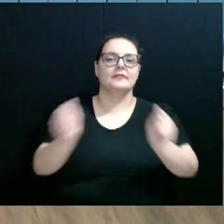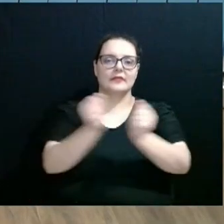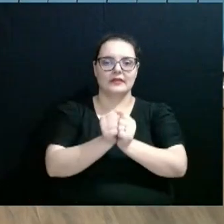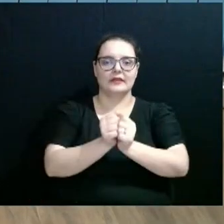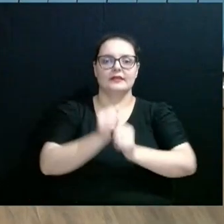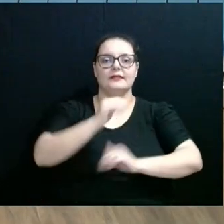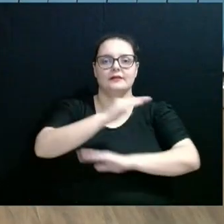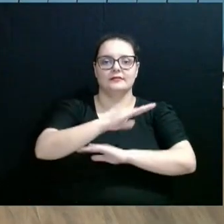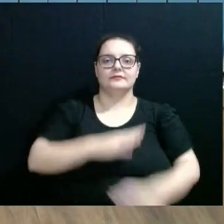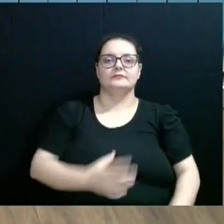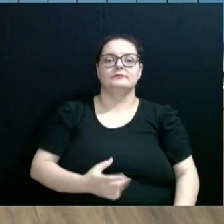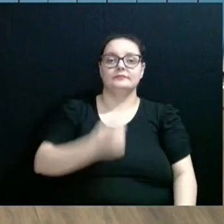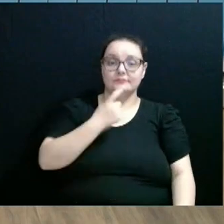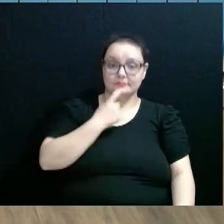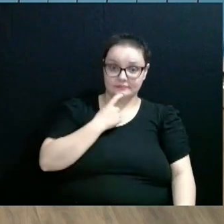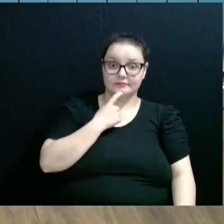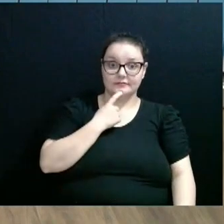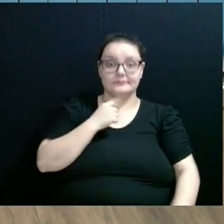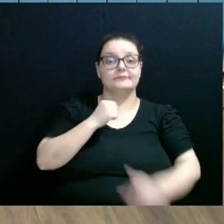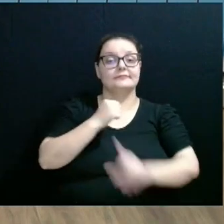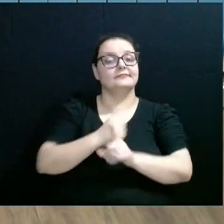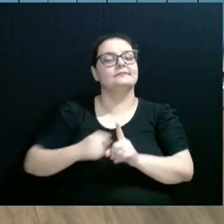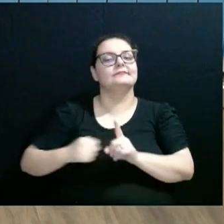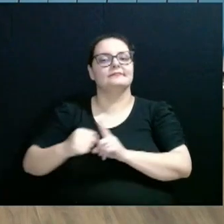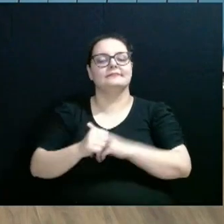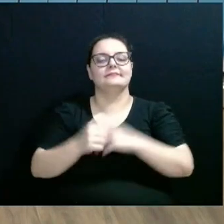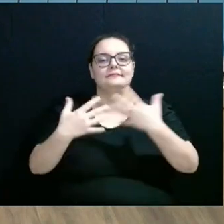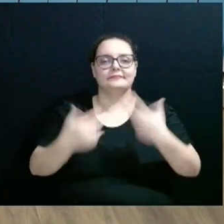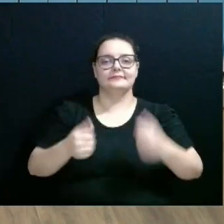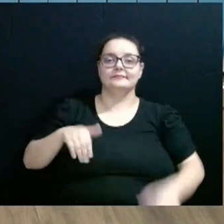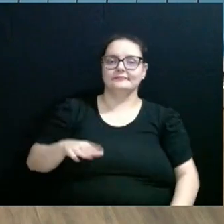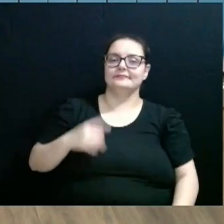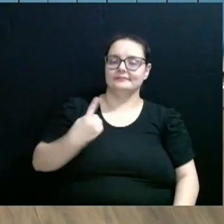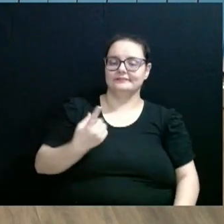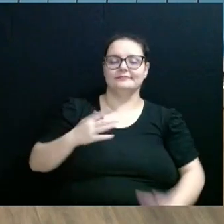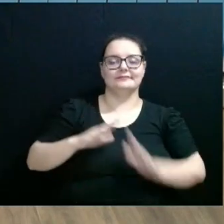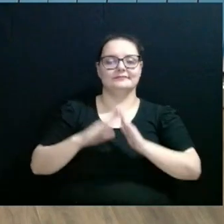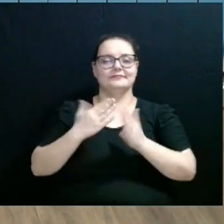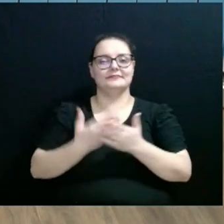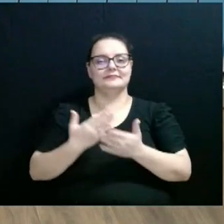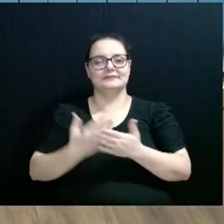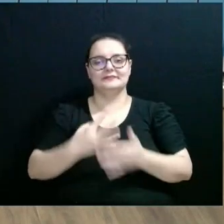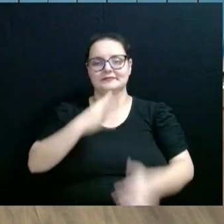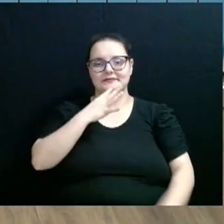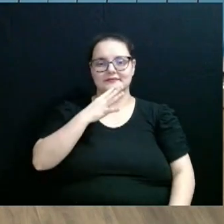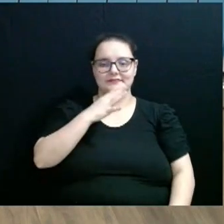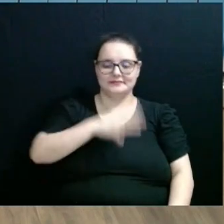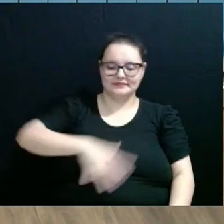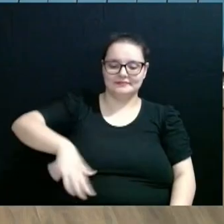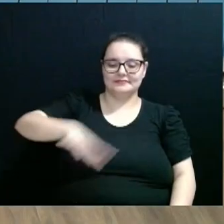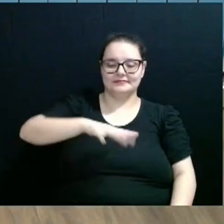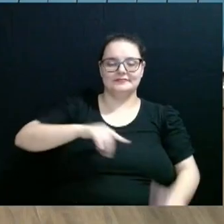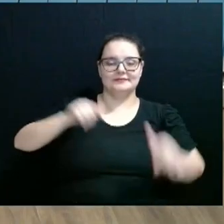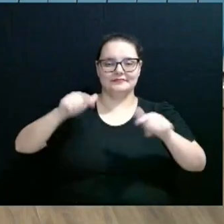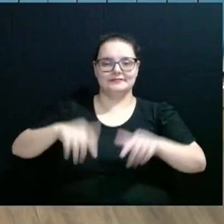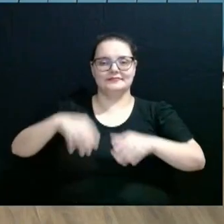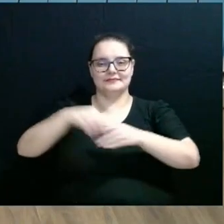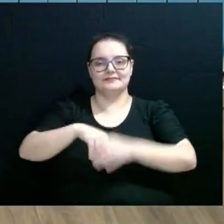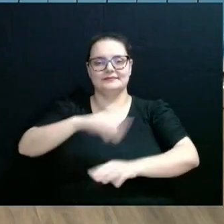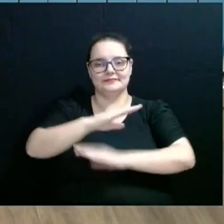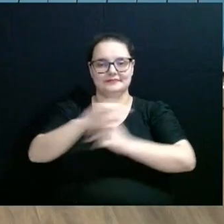Municipal da sociedade, recebeu mais uma escola que conheceu aí as dependências aqui do Legislativo.